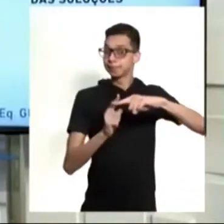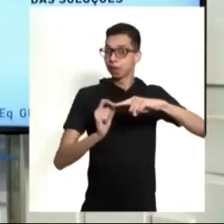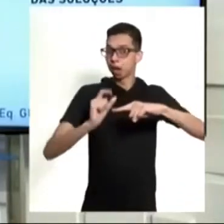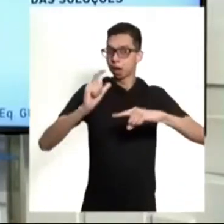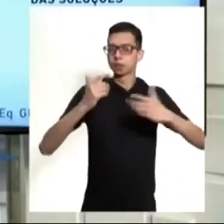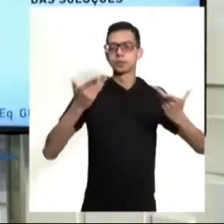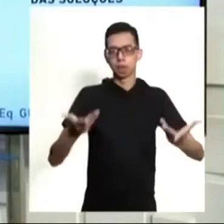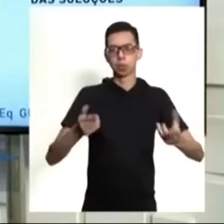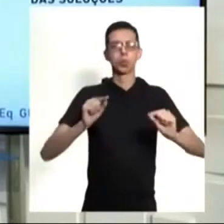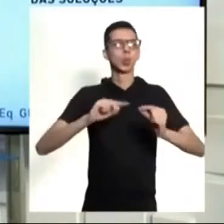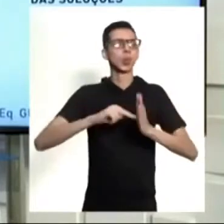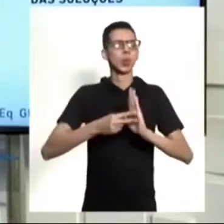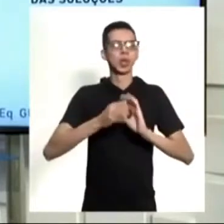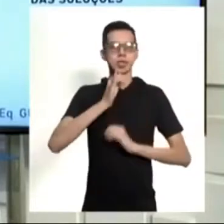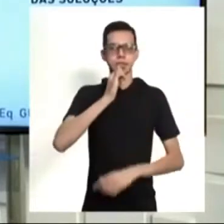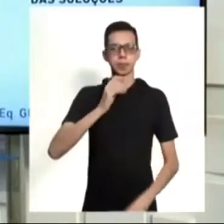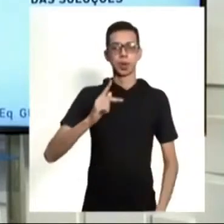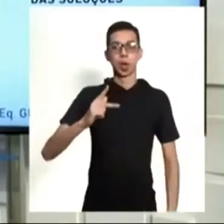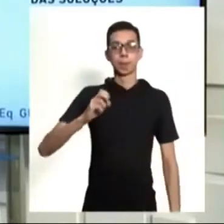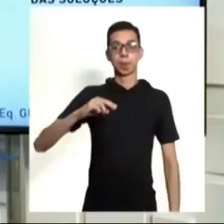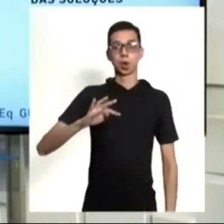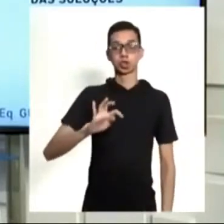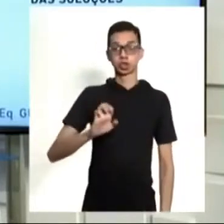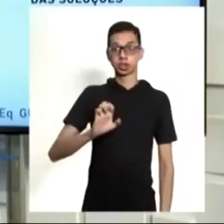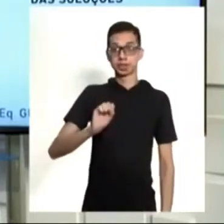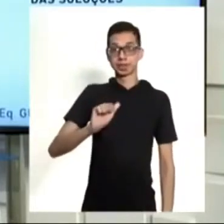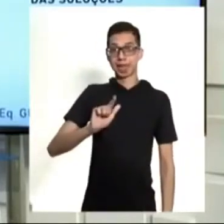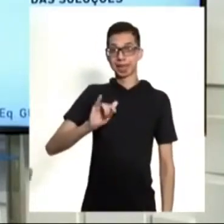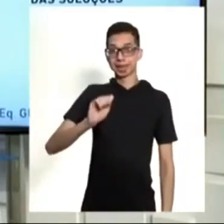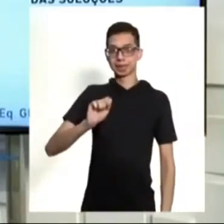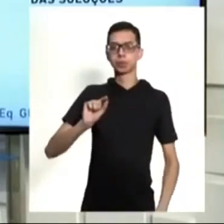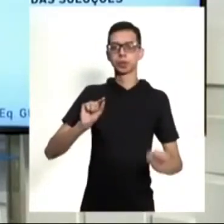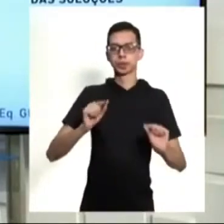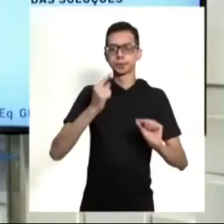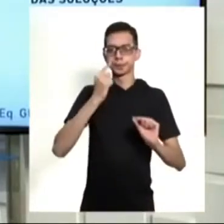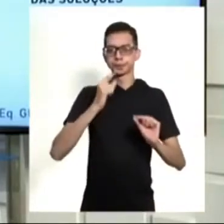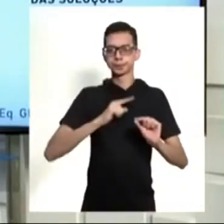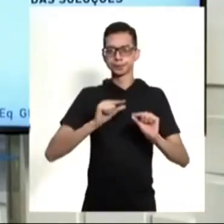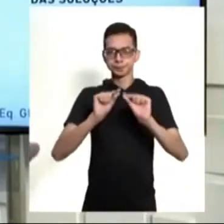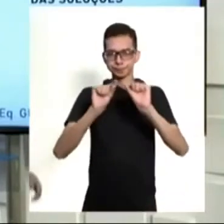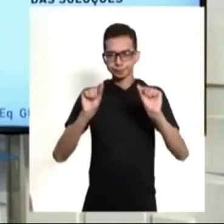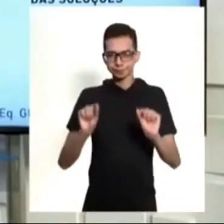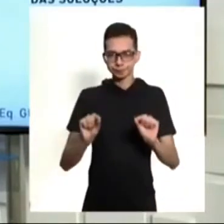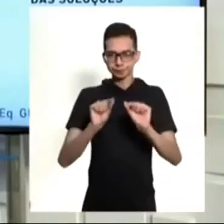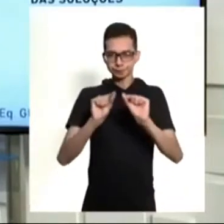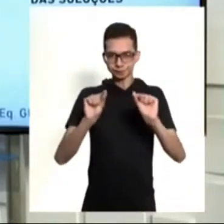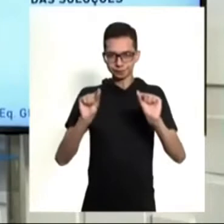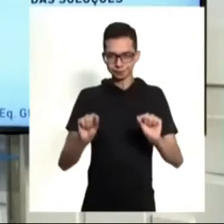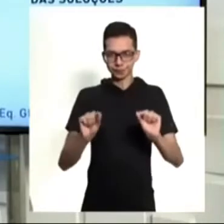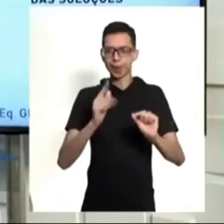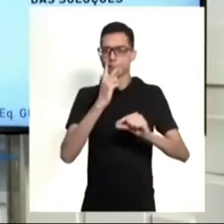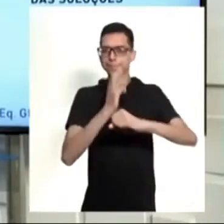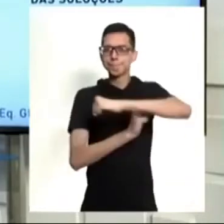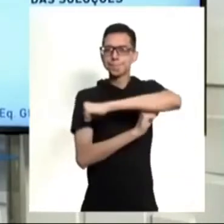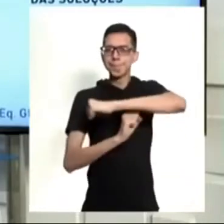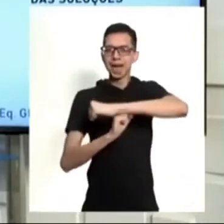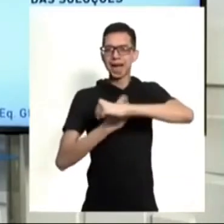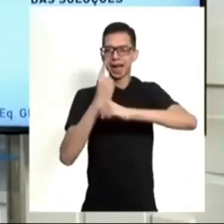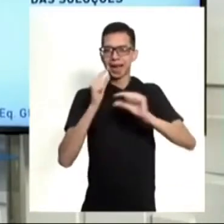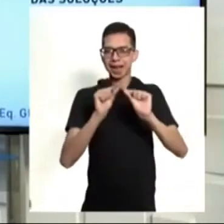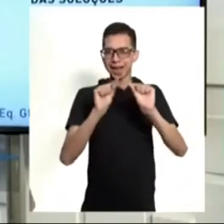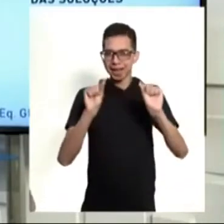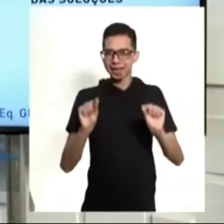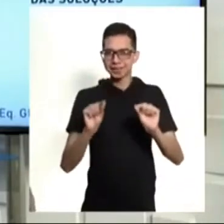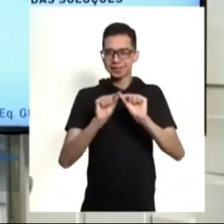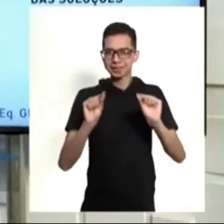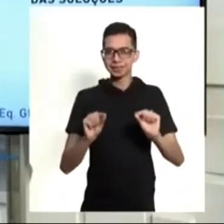Significa que a ponte salina ela joga aqui ó, algumas carguinhas negativas, né? Para tentar neutralizar o excesso de